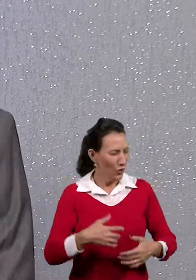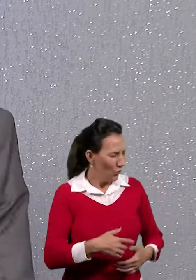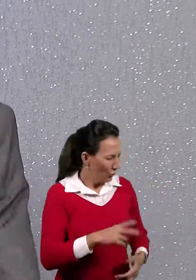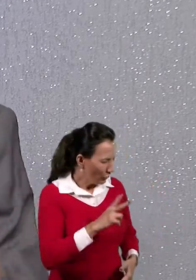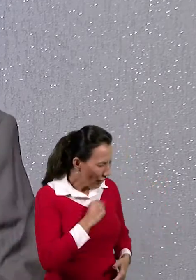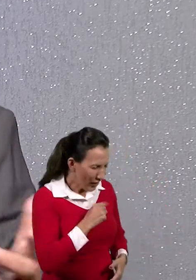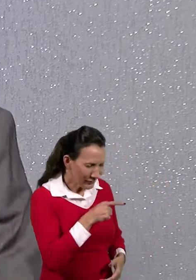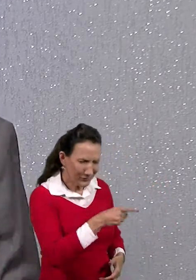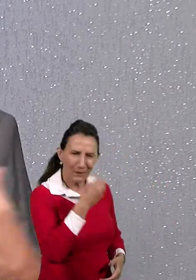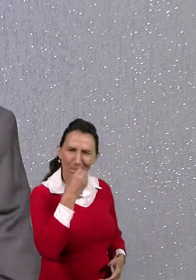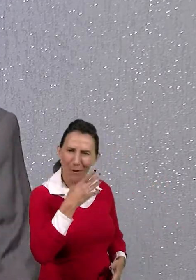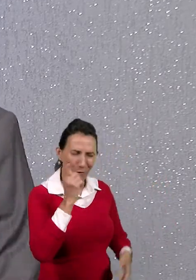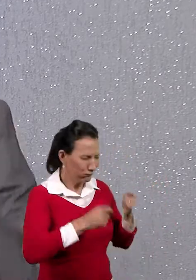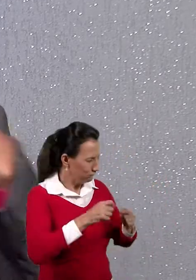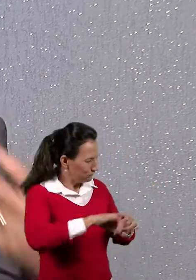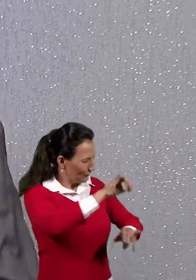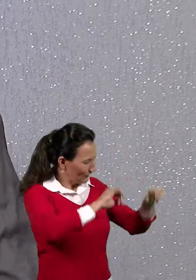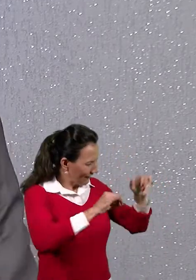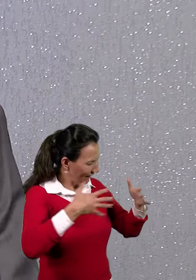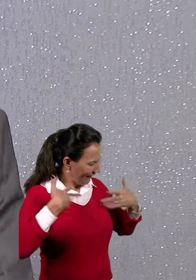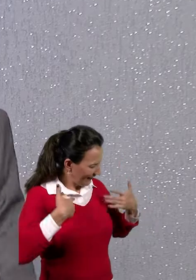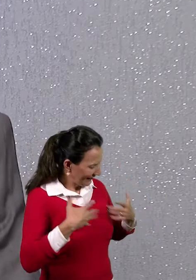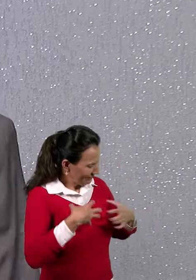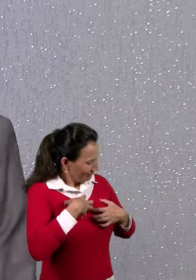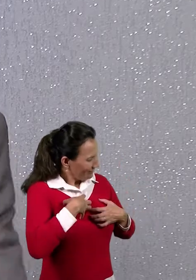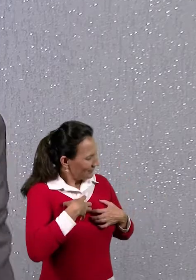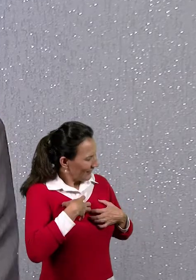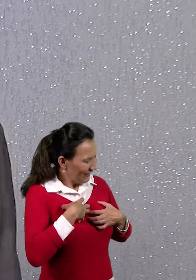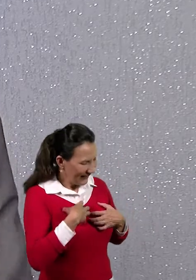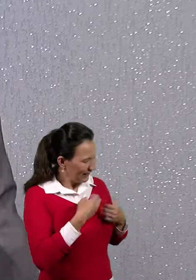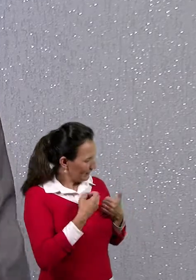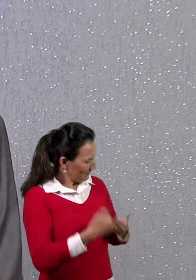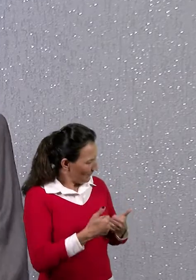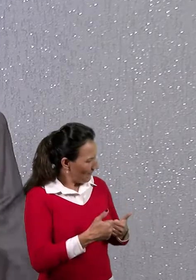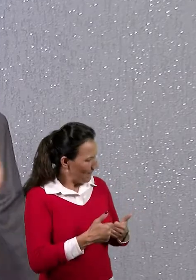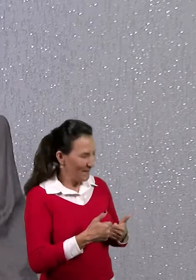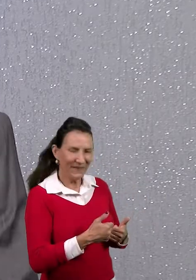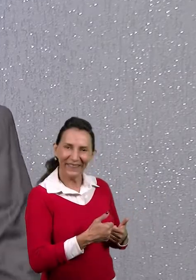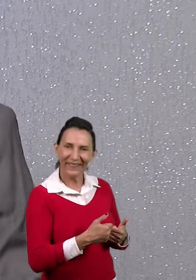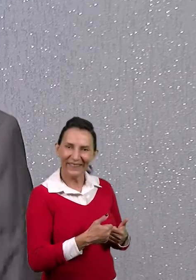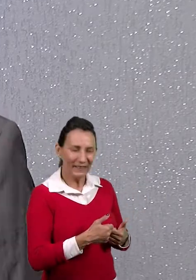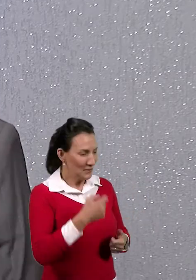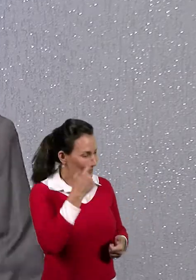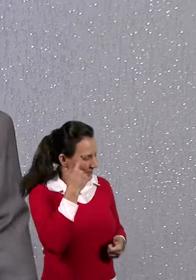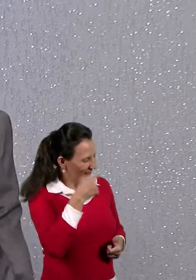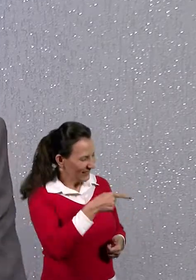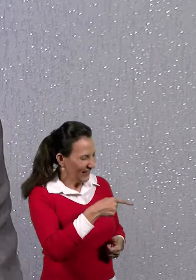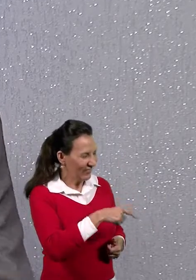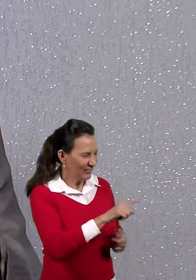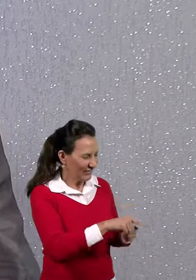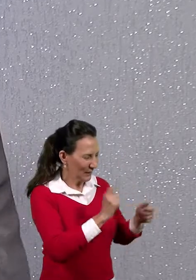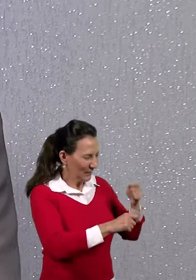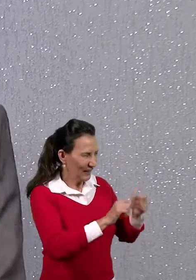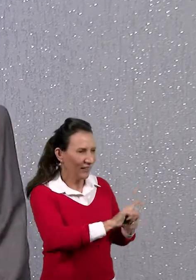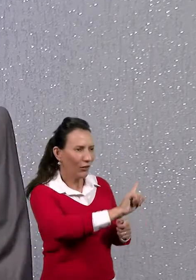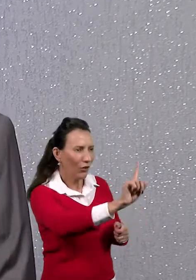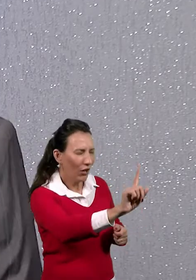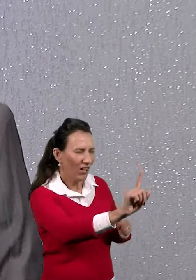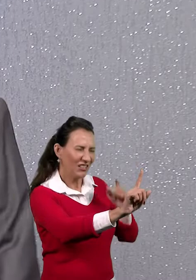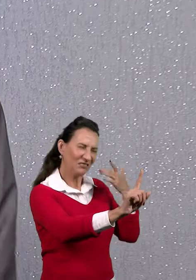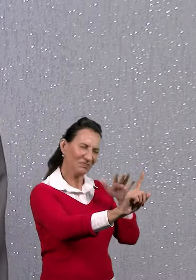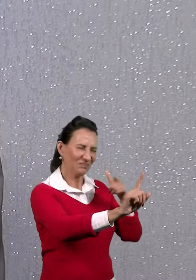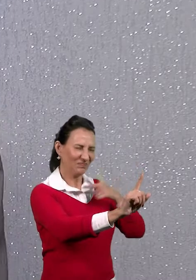demais? É uma unção? É uma alegria quando você toca? Nossa, você gosta da bateria? Eu achava que você era mera feinha. Mas quando você tocava a